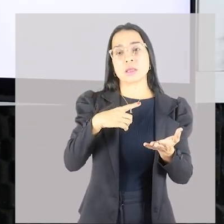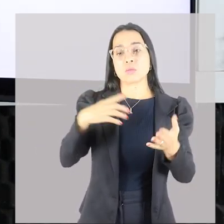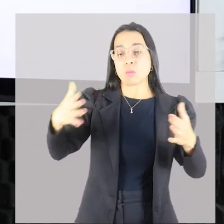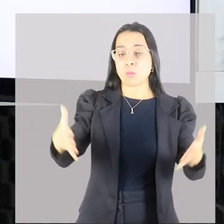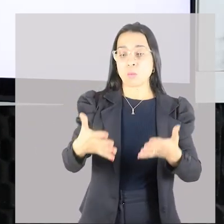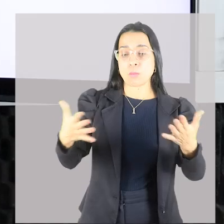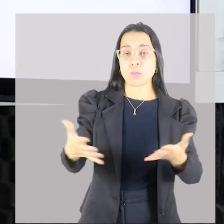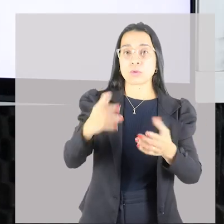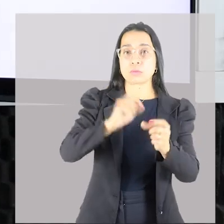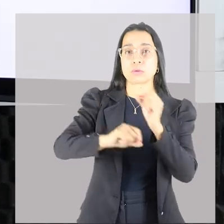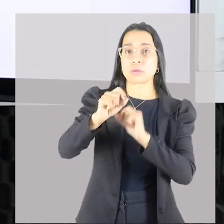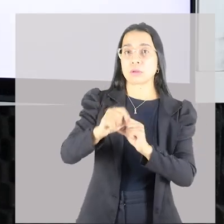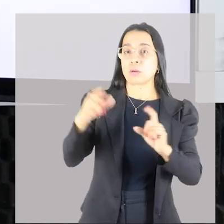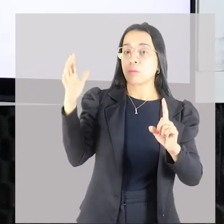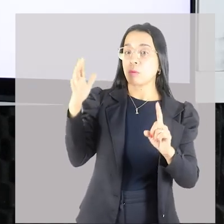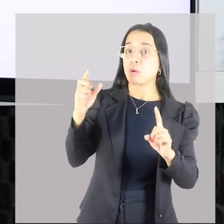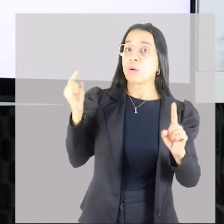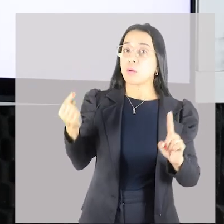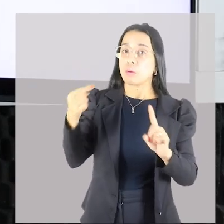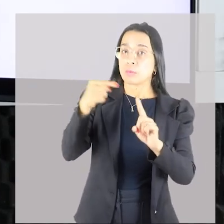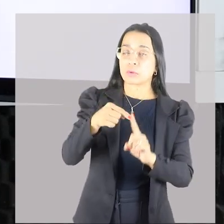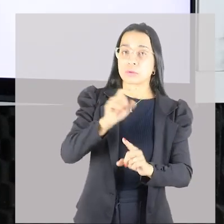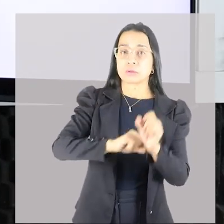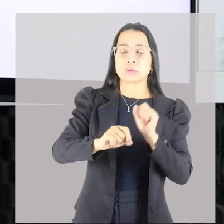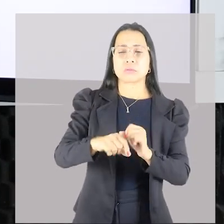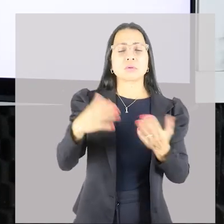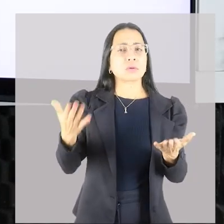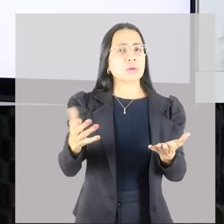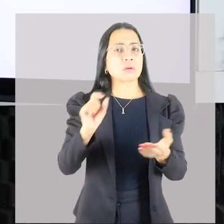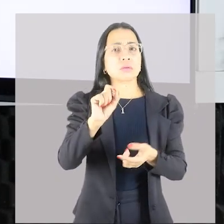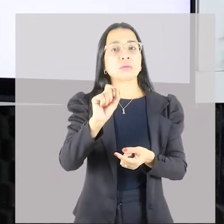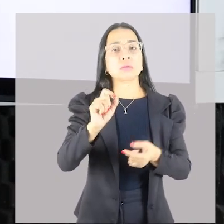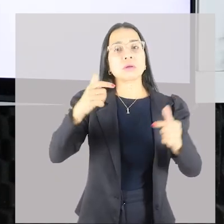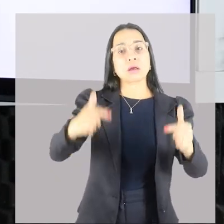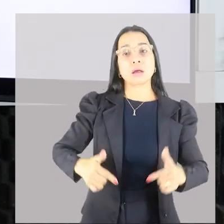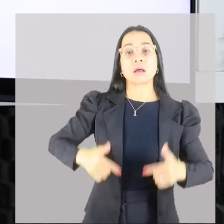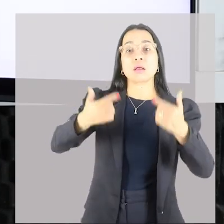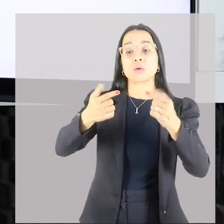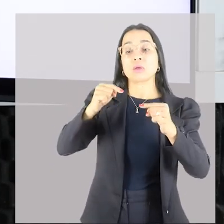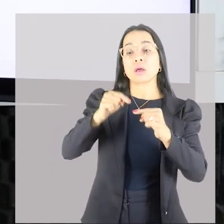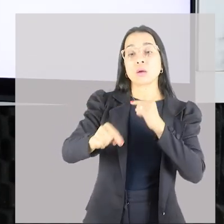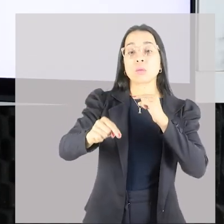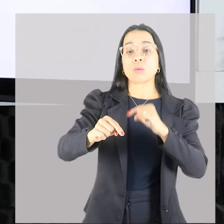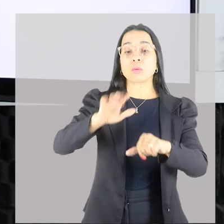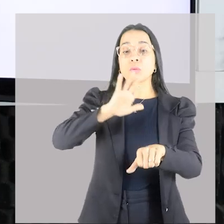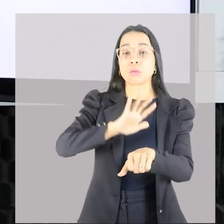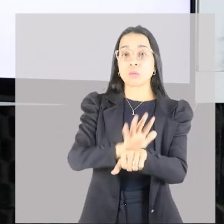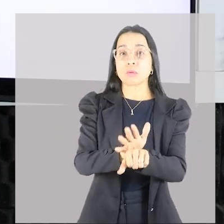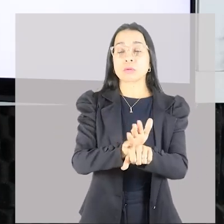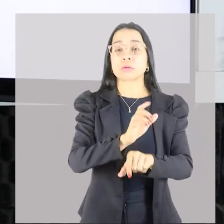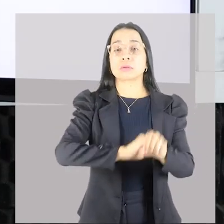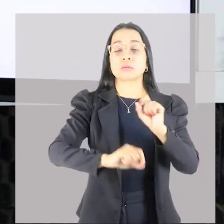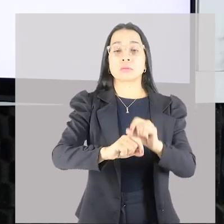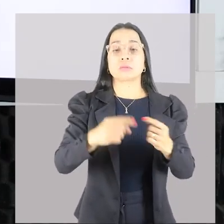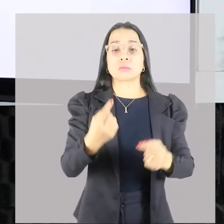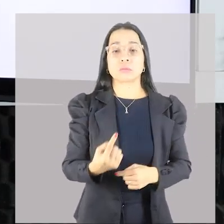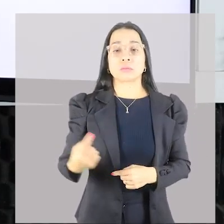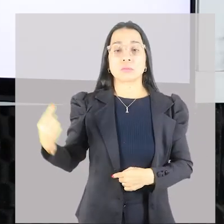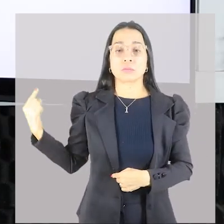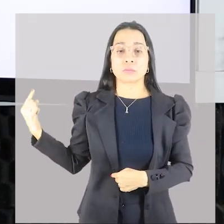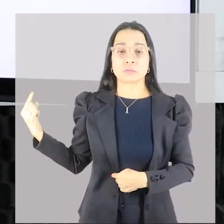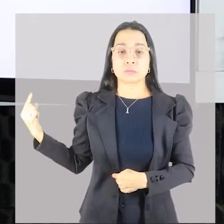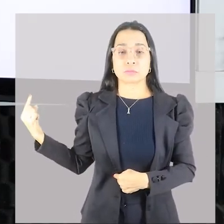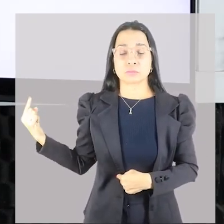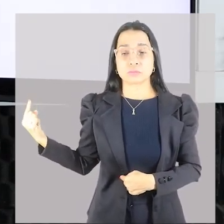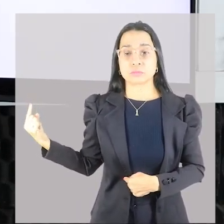A grande motivação do movimento negro é exatamente a luta contra o racismo, a luta contra o preconceito racial. Desde o